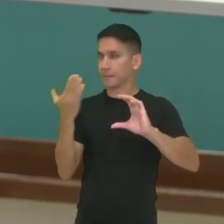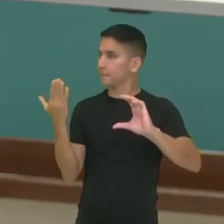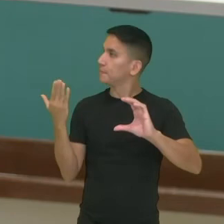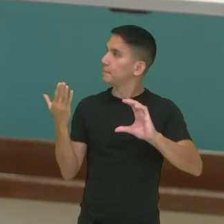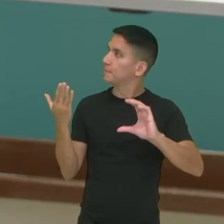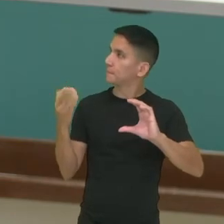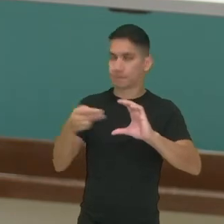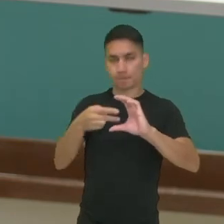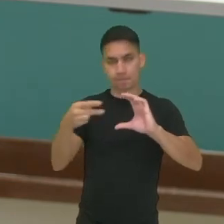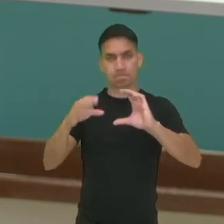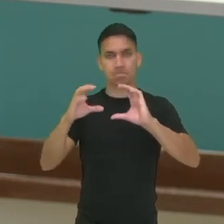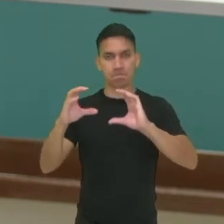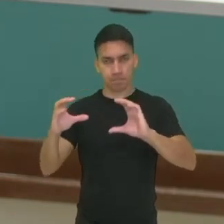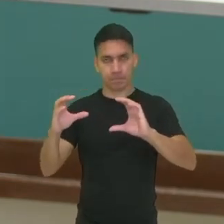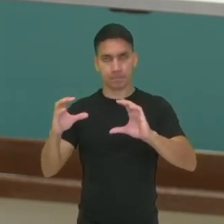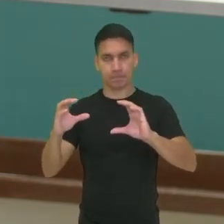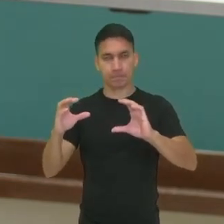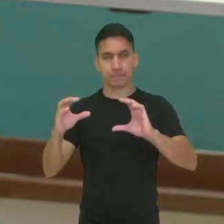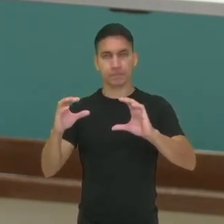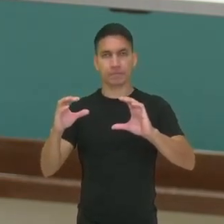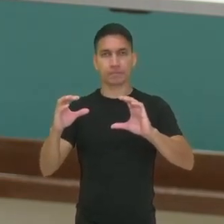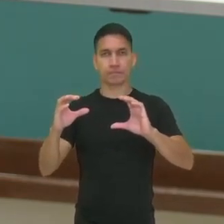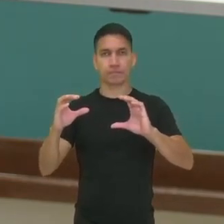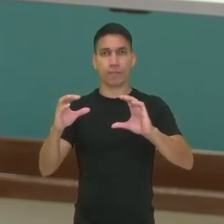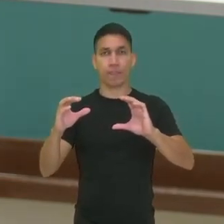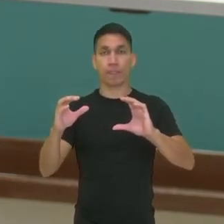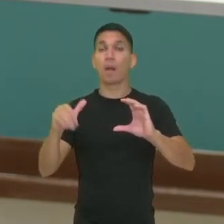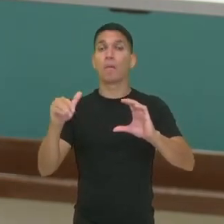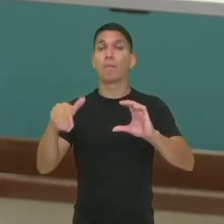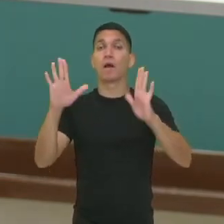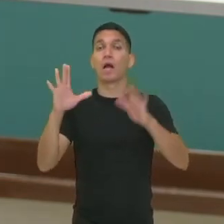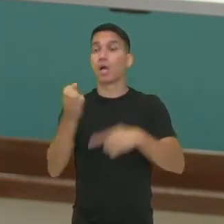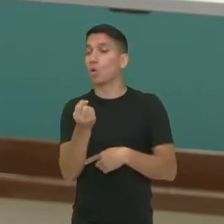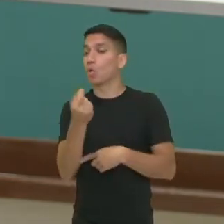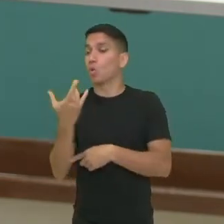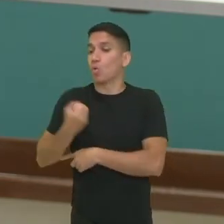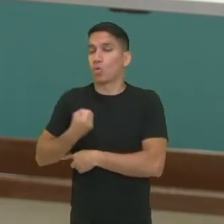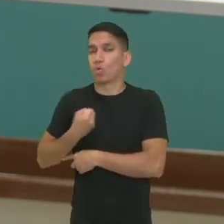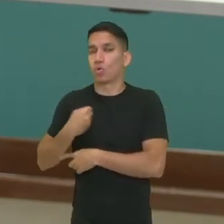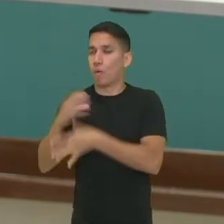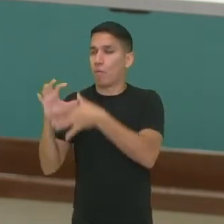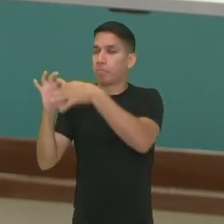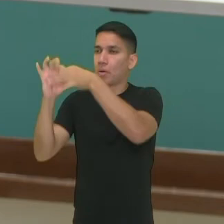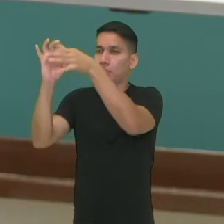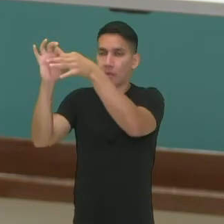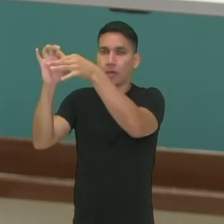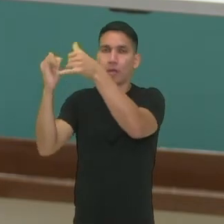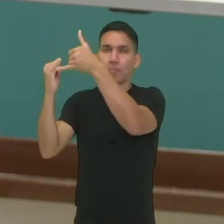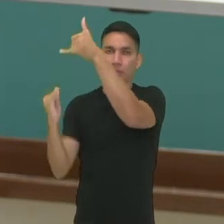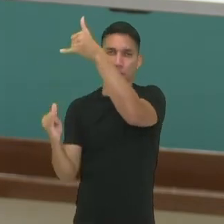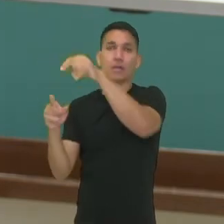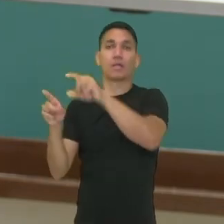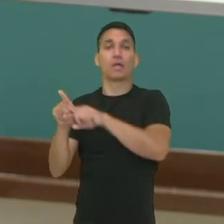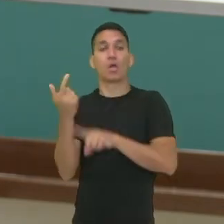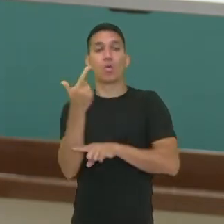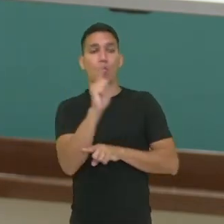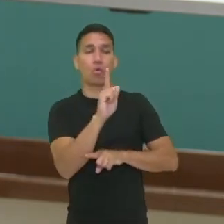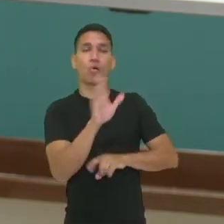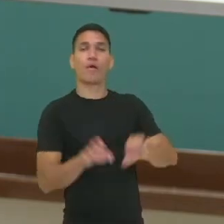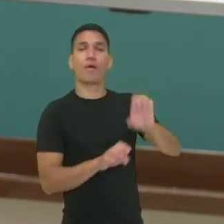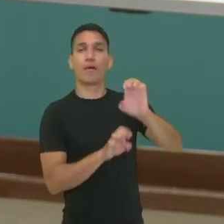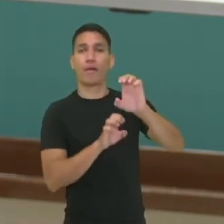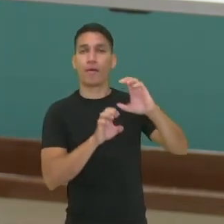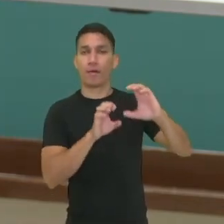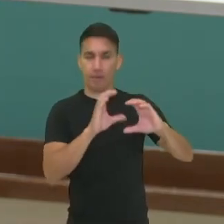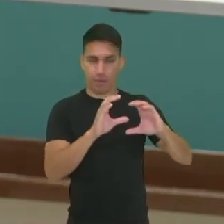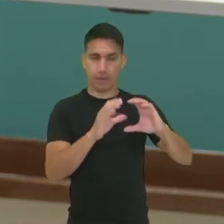dos dois carbonos ligados duplamente, com os maiores números atômicos, e o outro isômero será o E. Então, observe aqui,